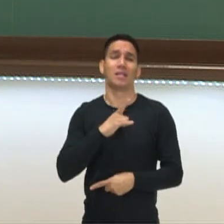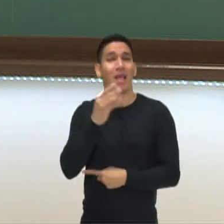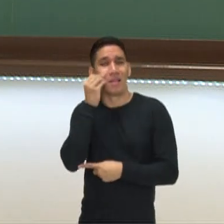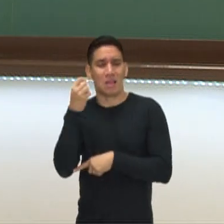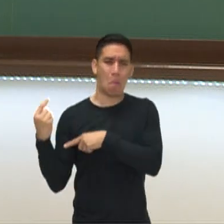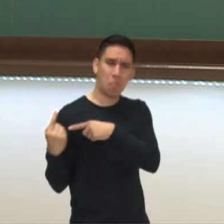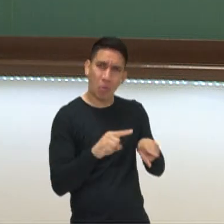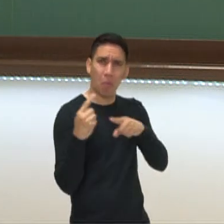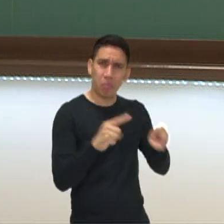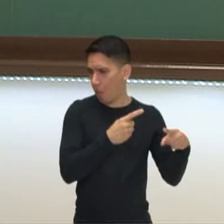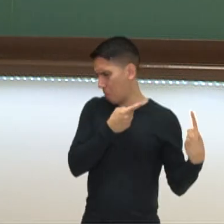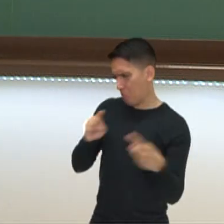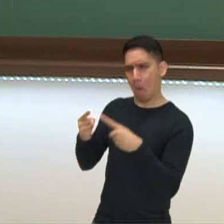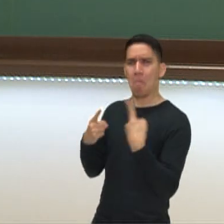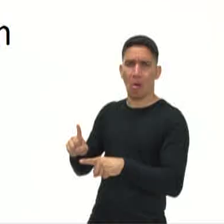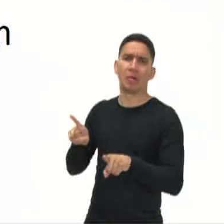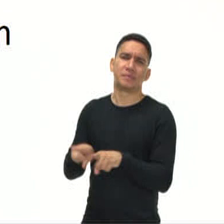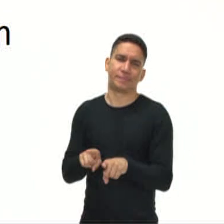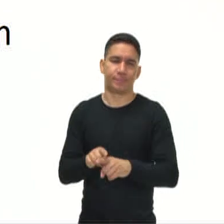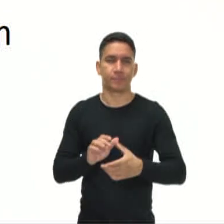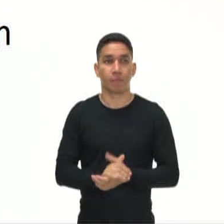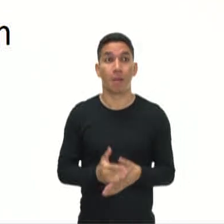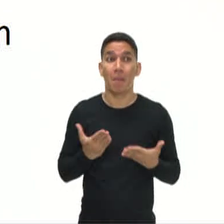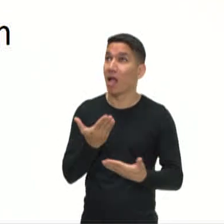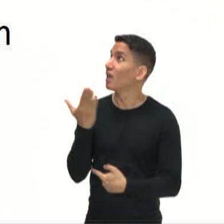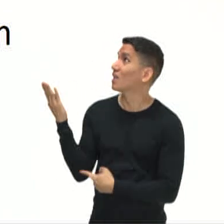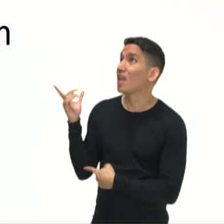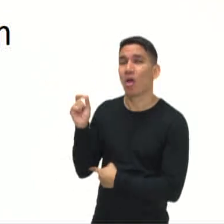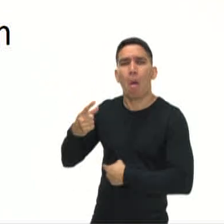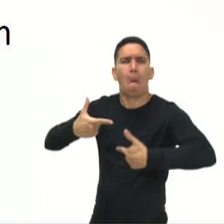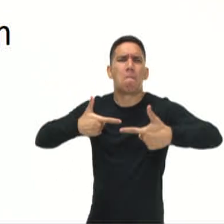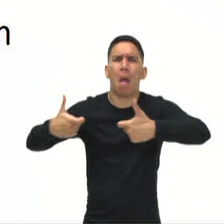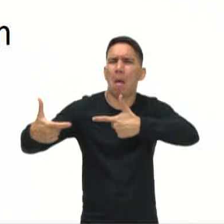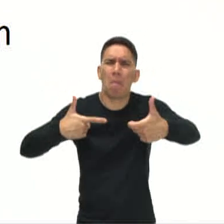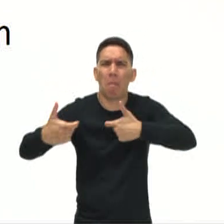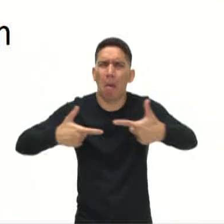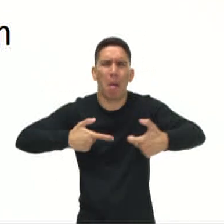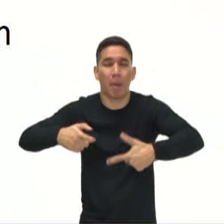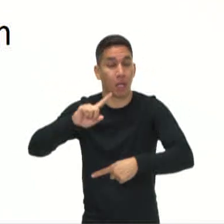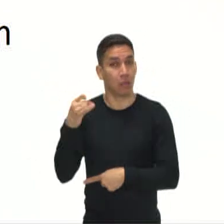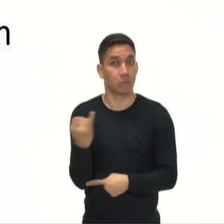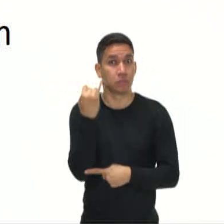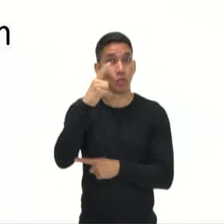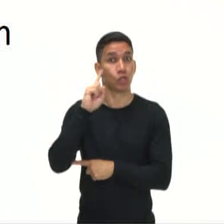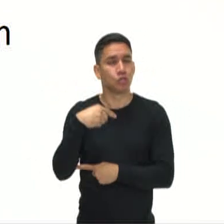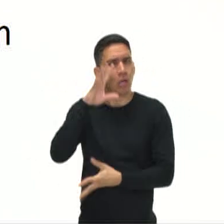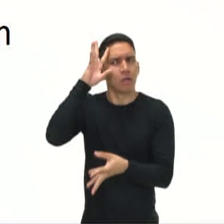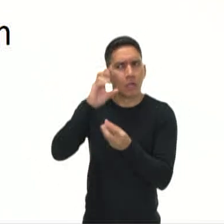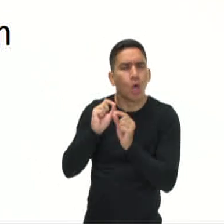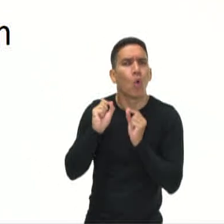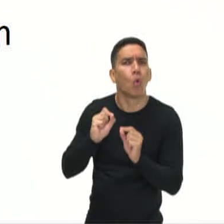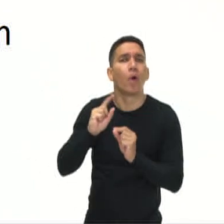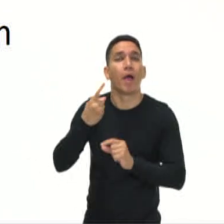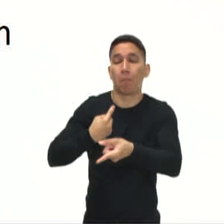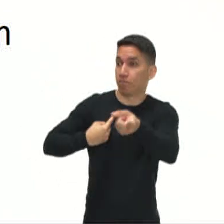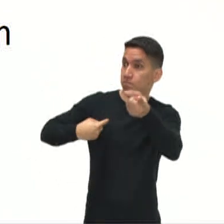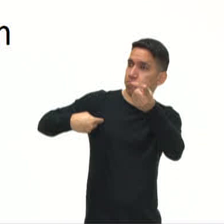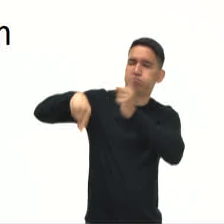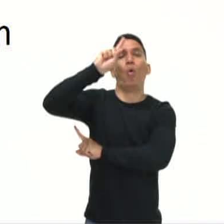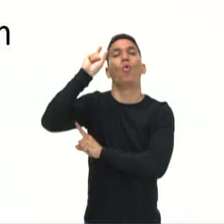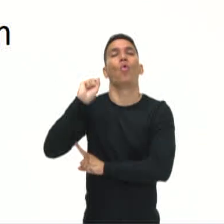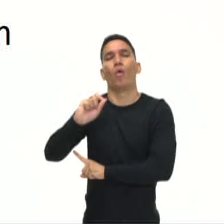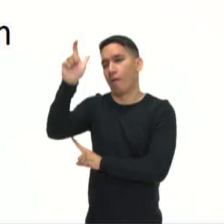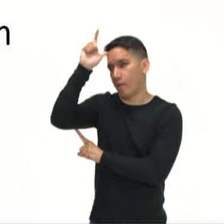essa cidade de Stalin. Mas aqui, pessoal, essa batalha aqui é importante para a gente, porque é aqui que a gente considera a reviravolta